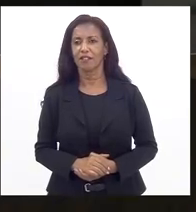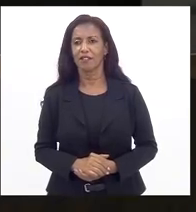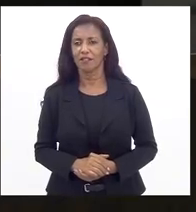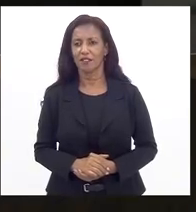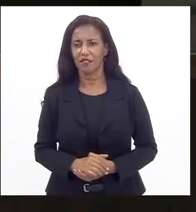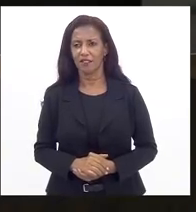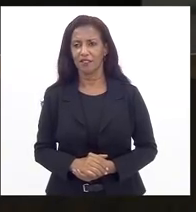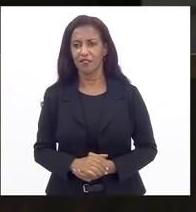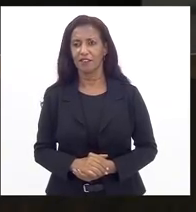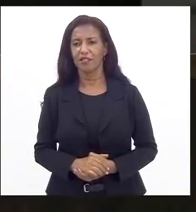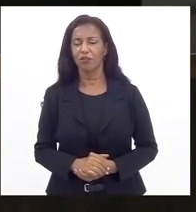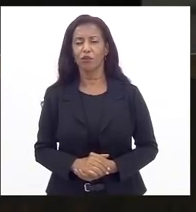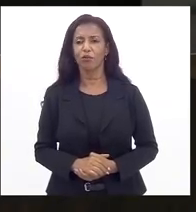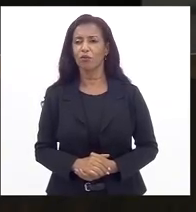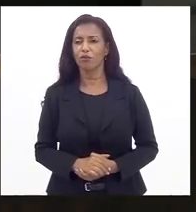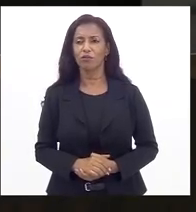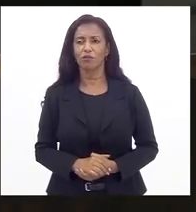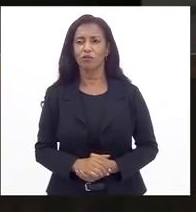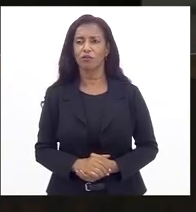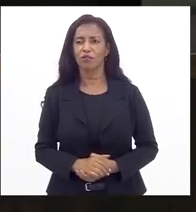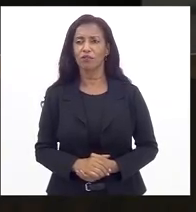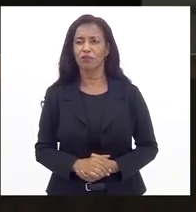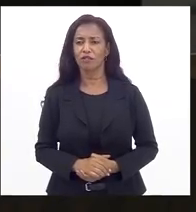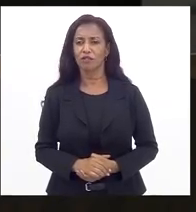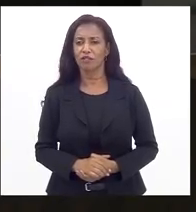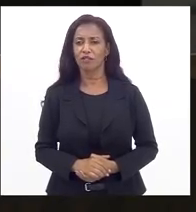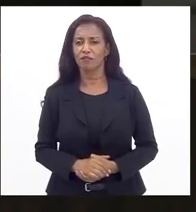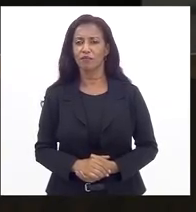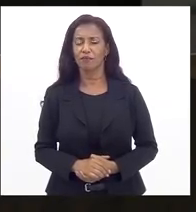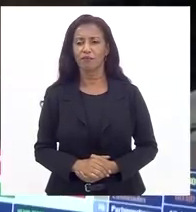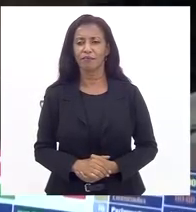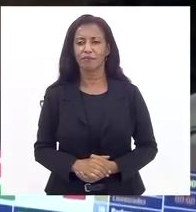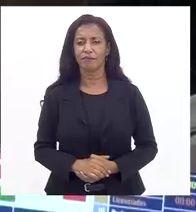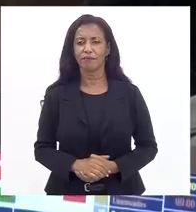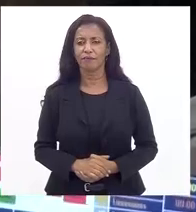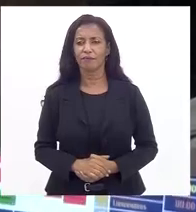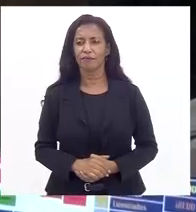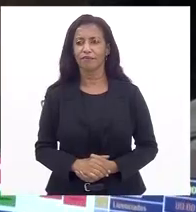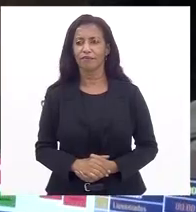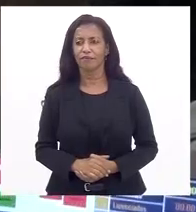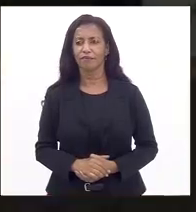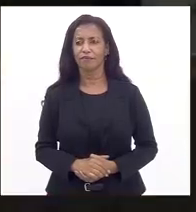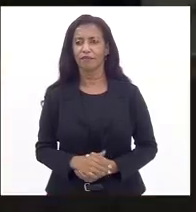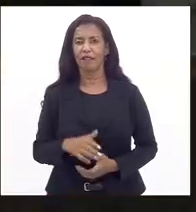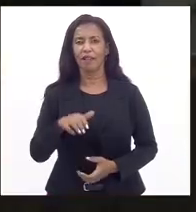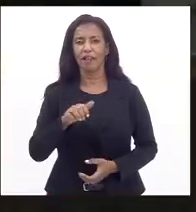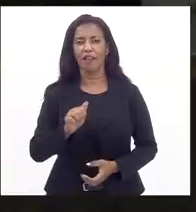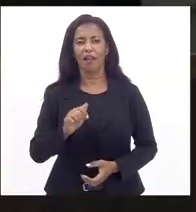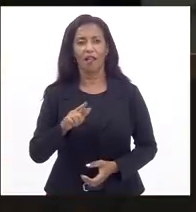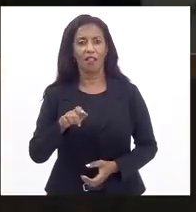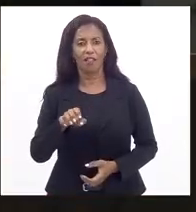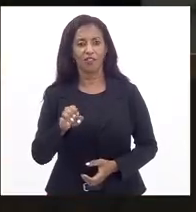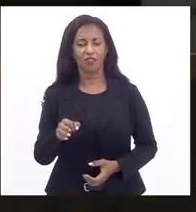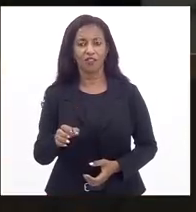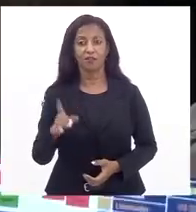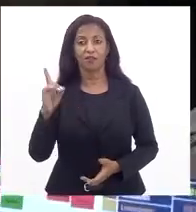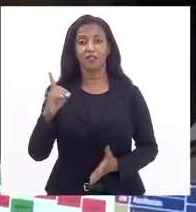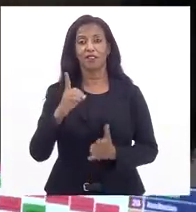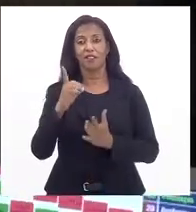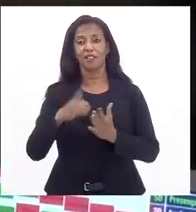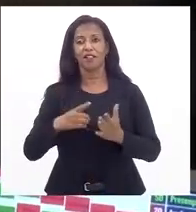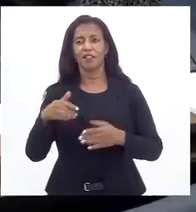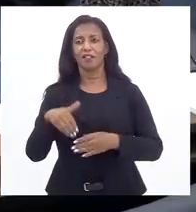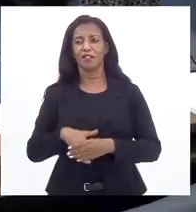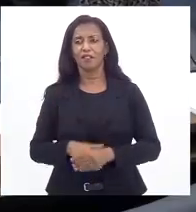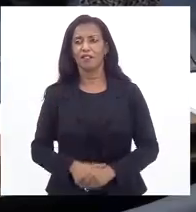Val Subtenente Marta Rocha Nova deputada a adição de cloro declaração de